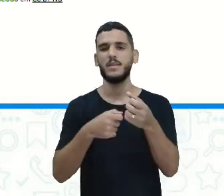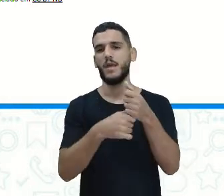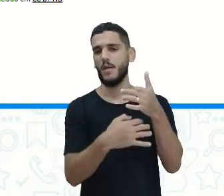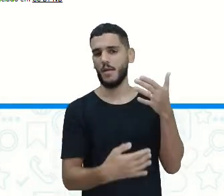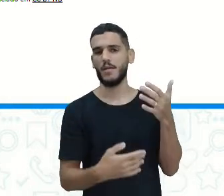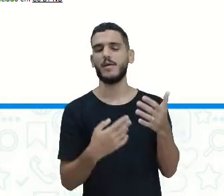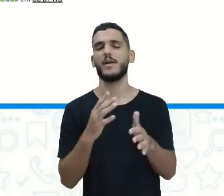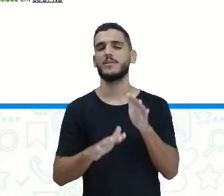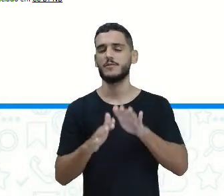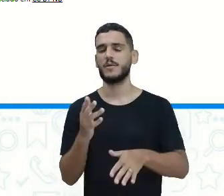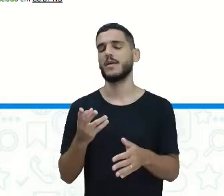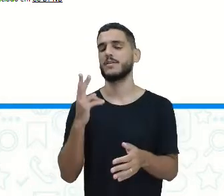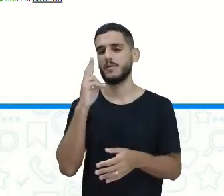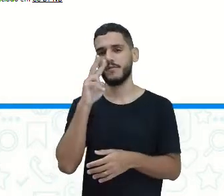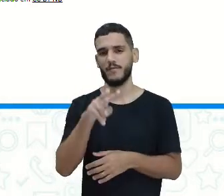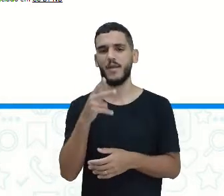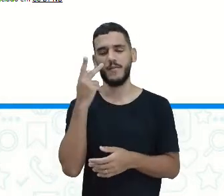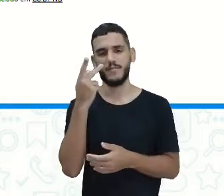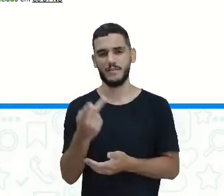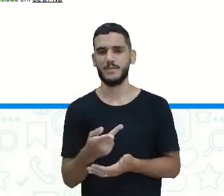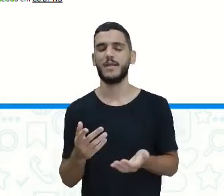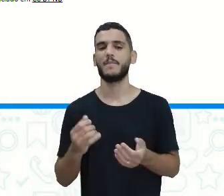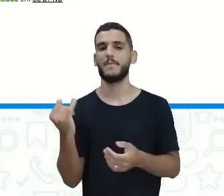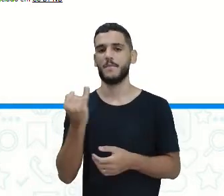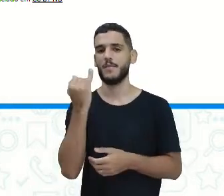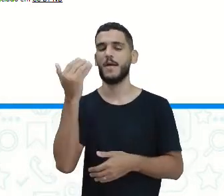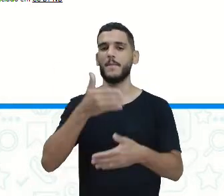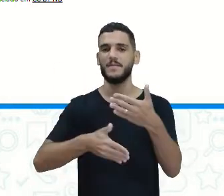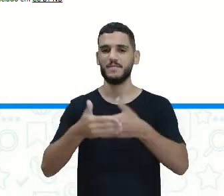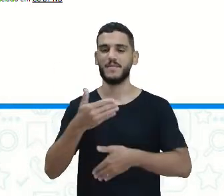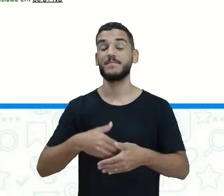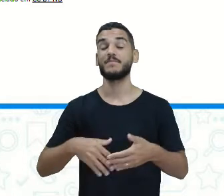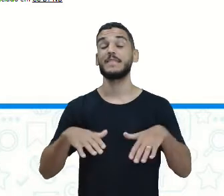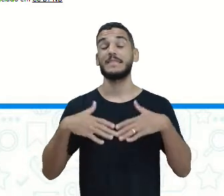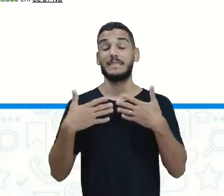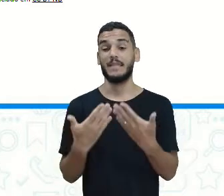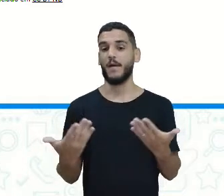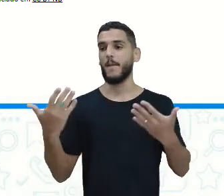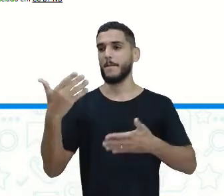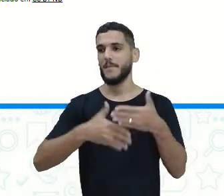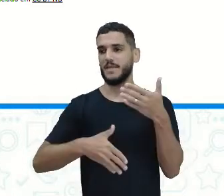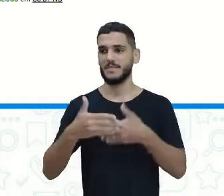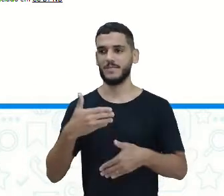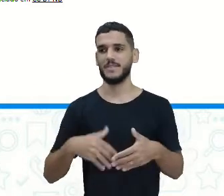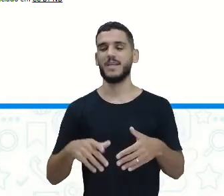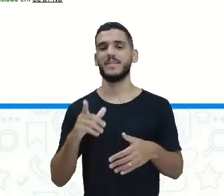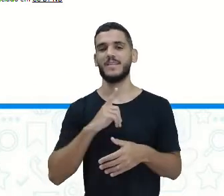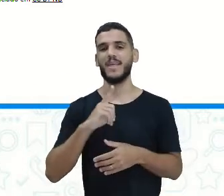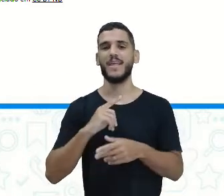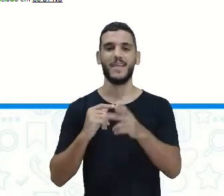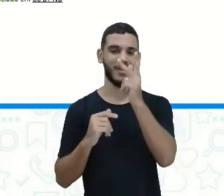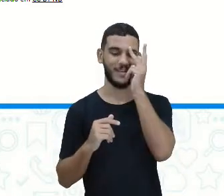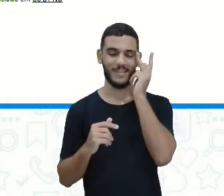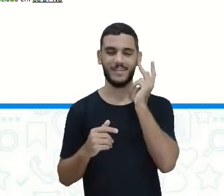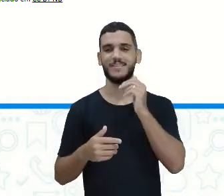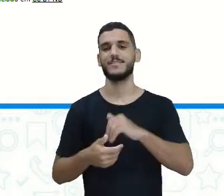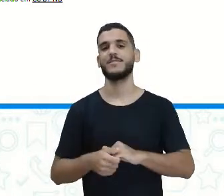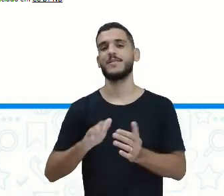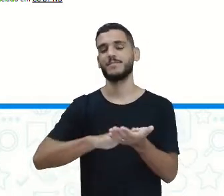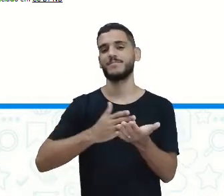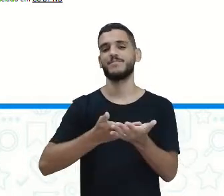uma olhadinha. O importante é você participar aqui com a gente. Falando em participação, nós estamos aqui com o Clisman fazendo